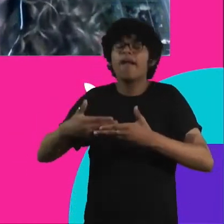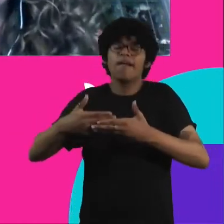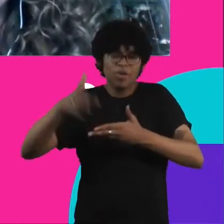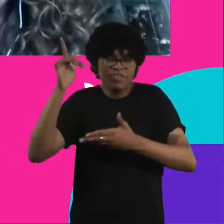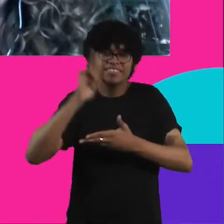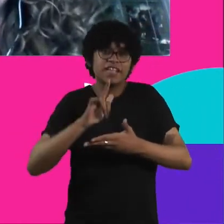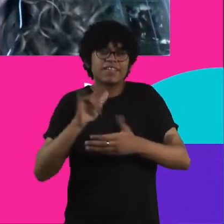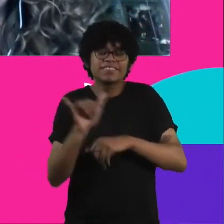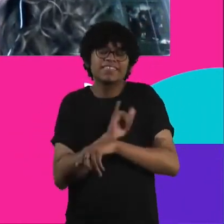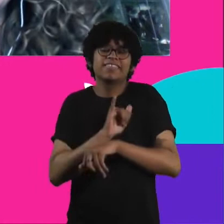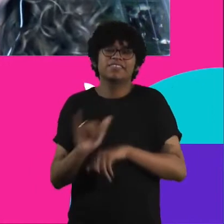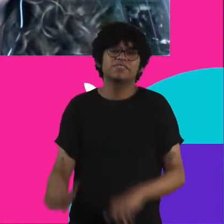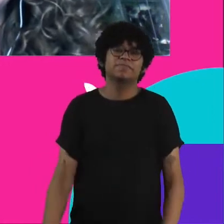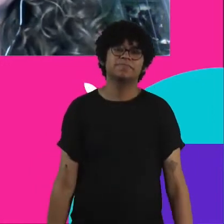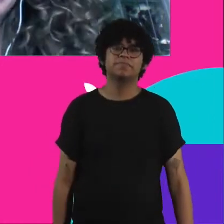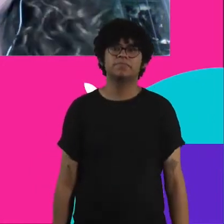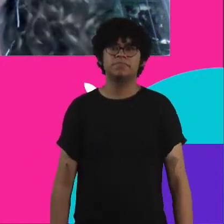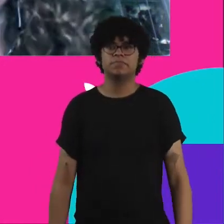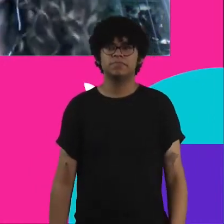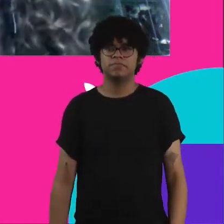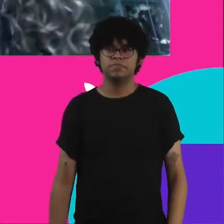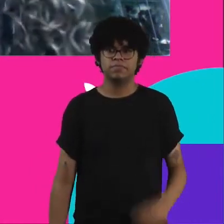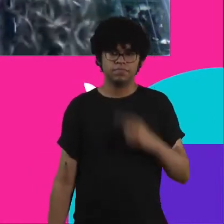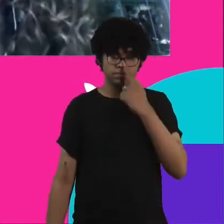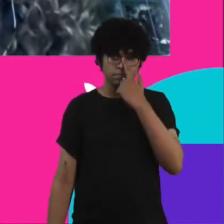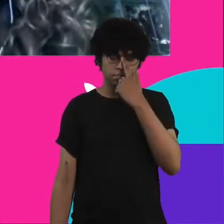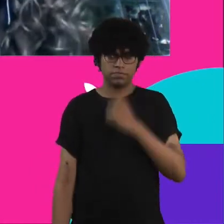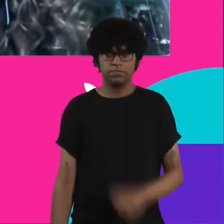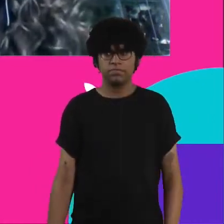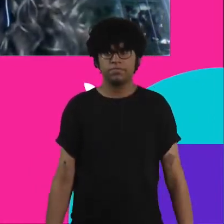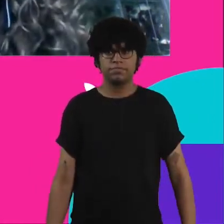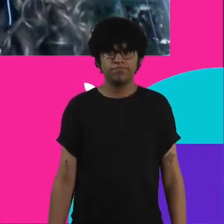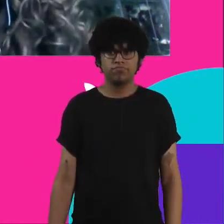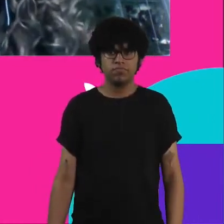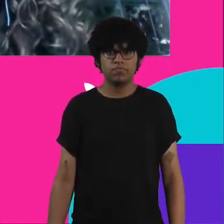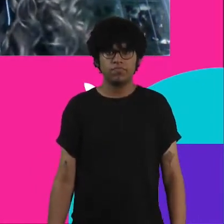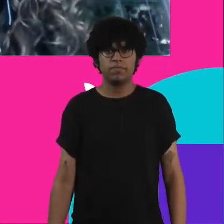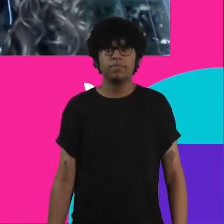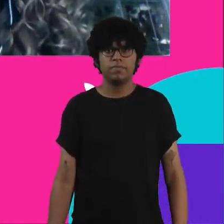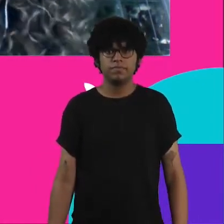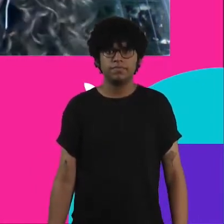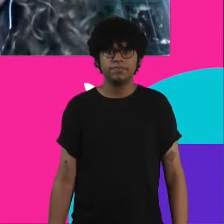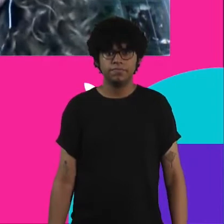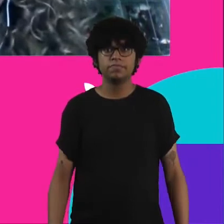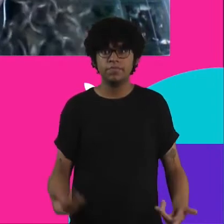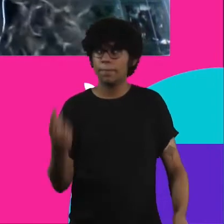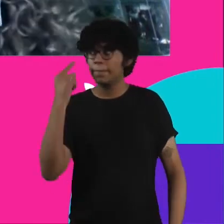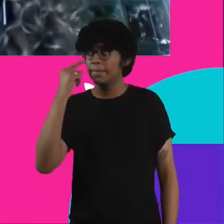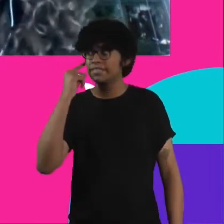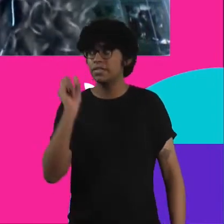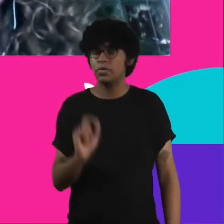né? E até, também, entrando até mesmo nesse ponto, assim, é interessante a gente pensar que justo agora,